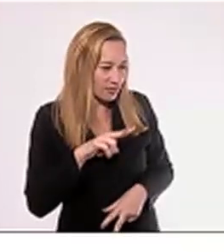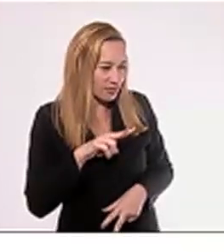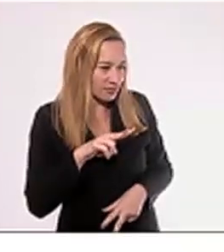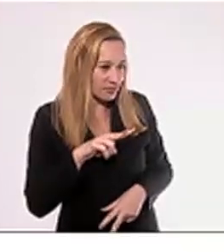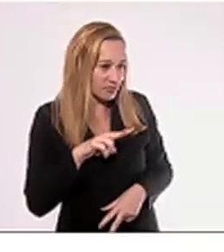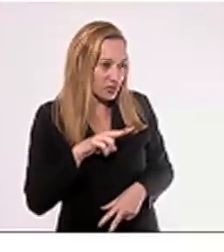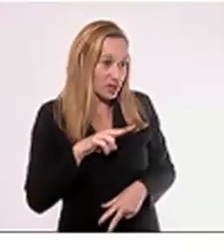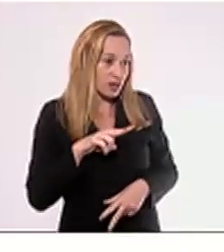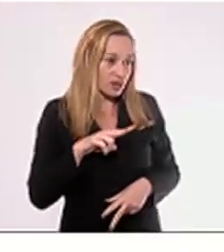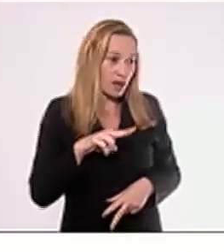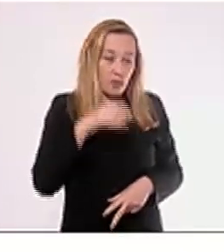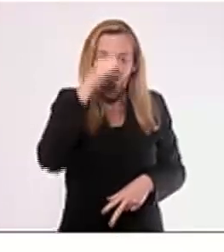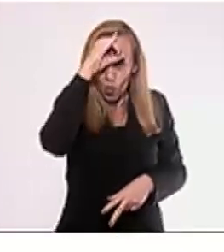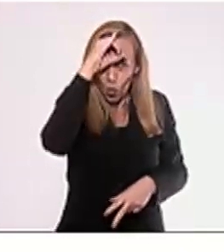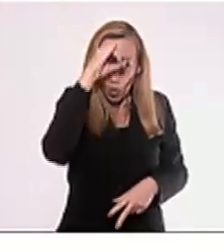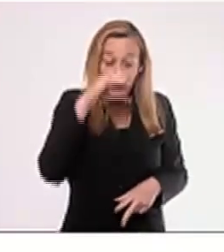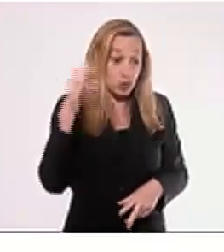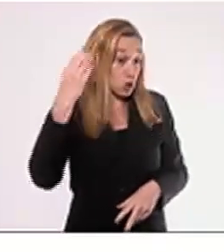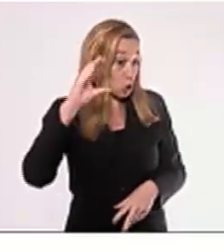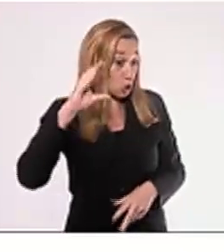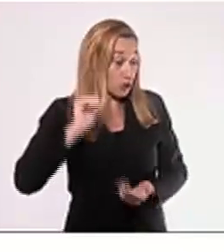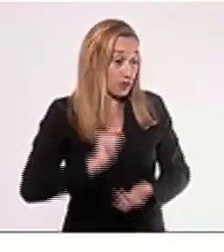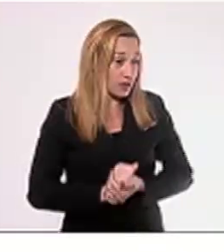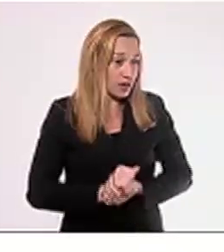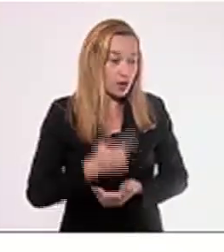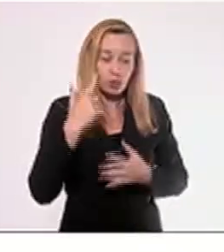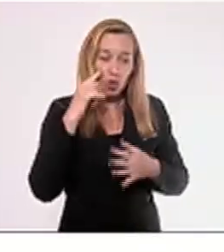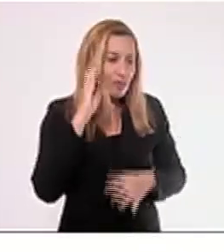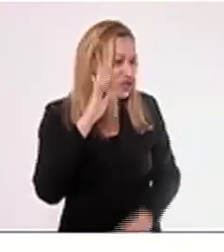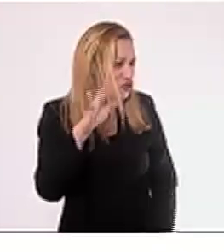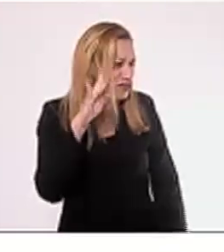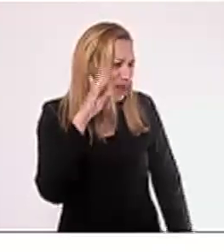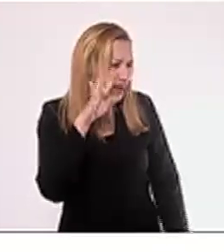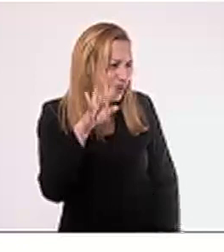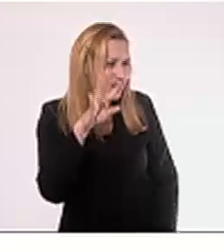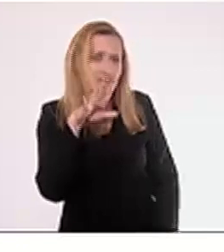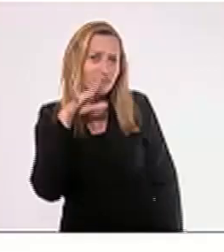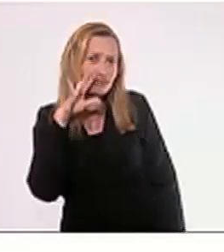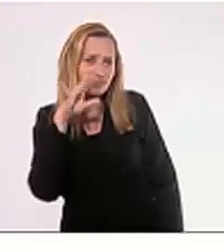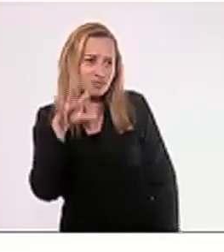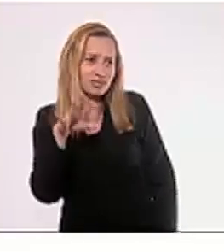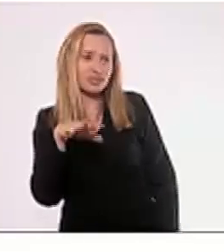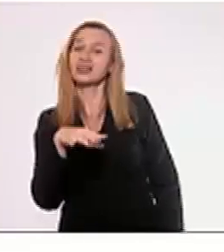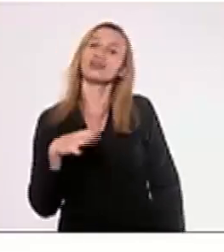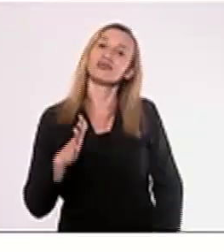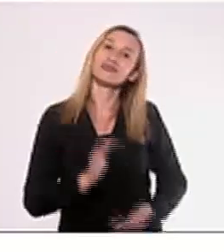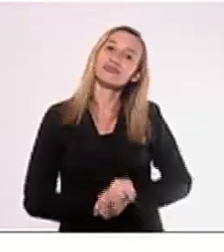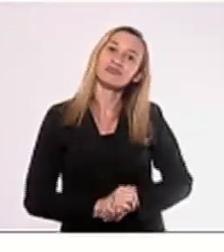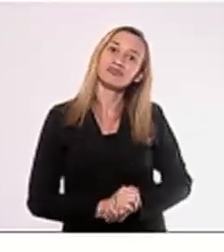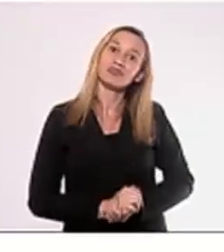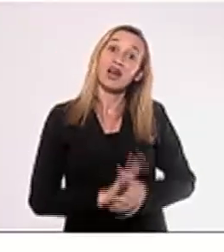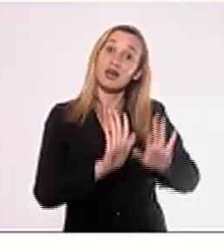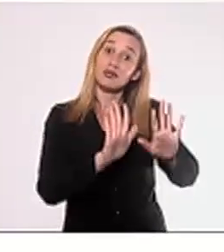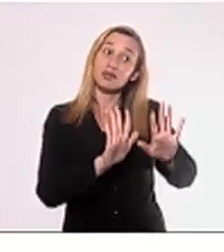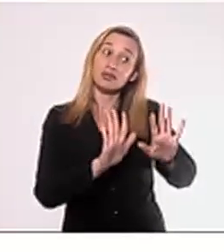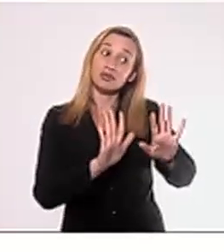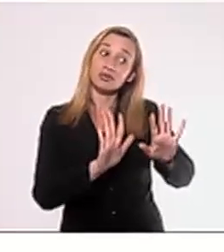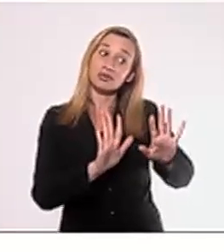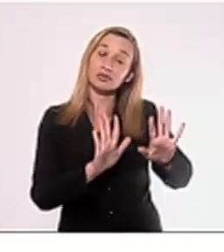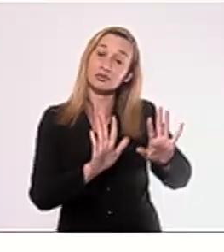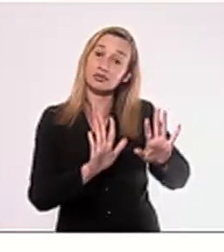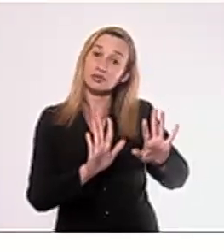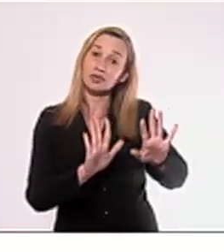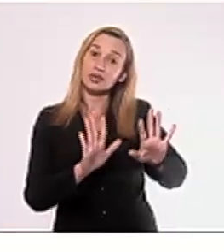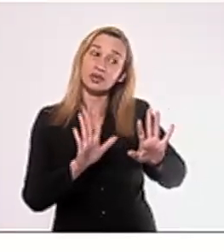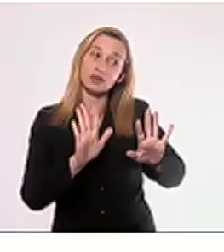minha ignorância científica, imagino que é teu povo. Vamos garantir a palavra do parlamentar, por